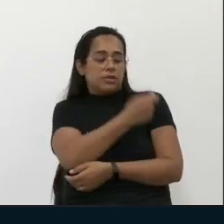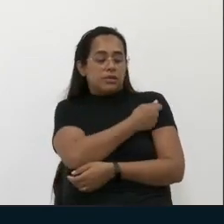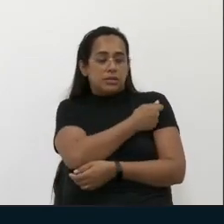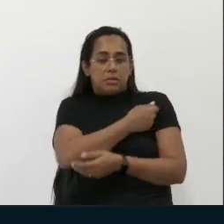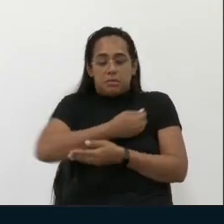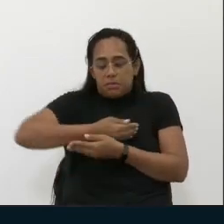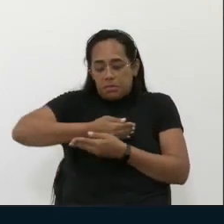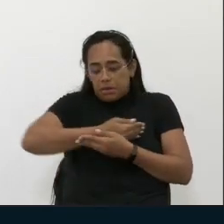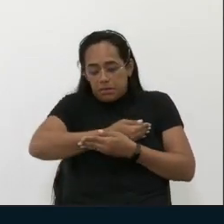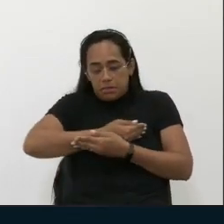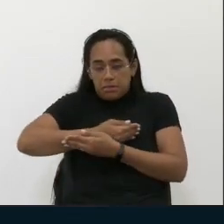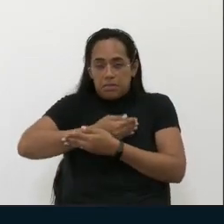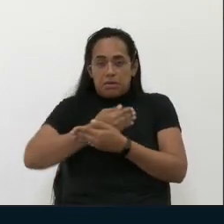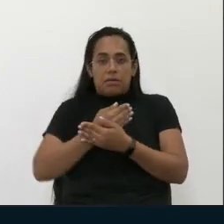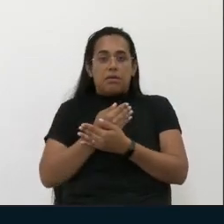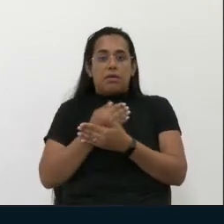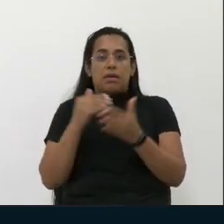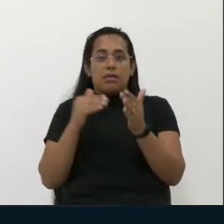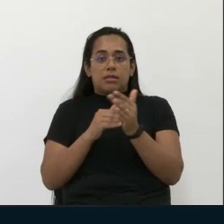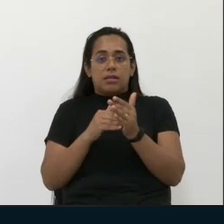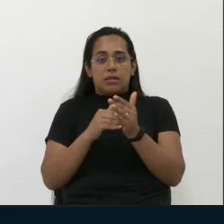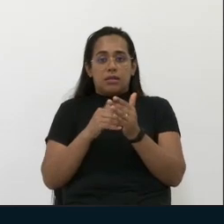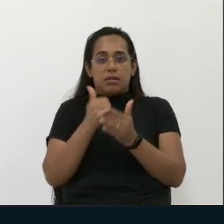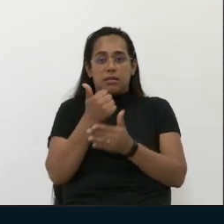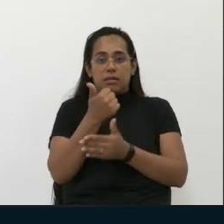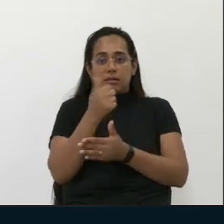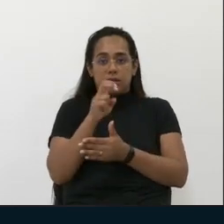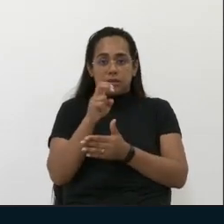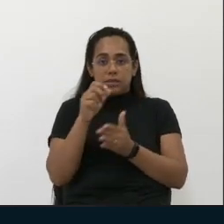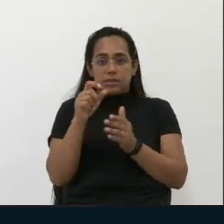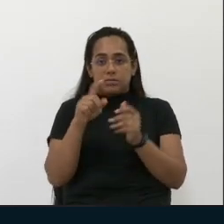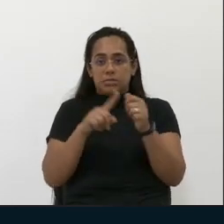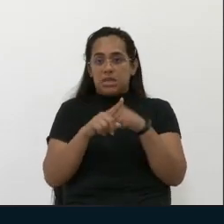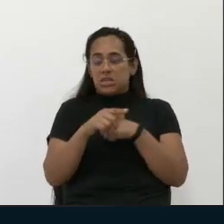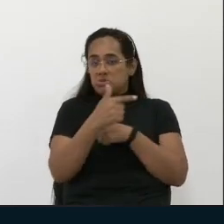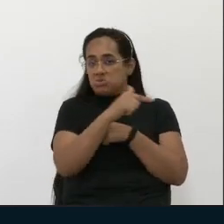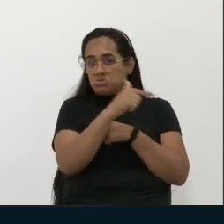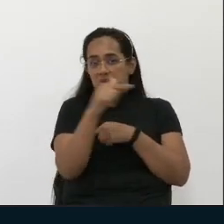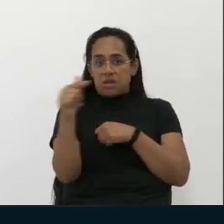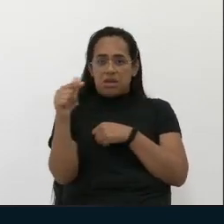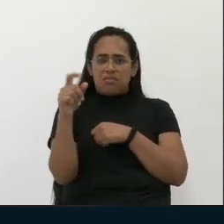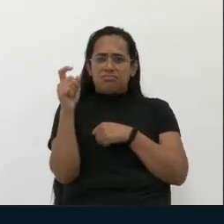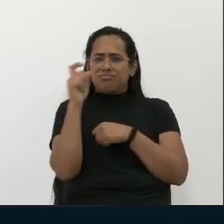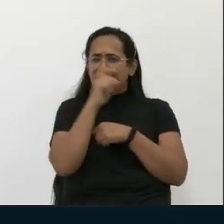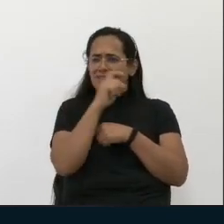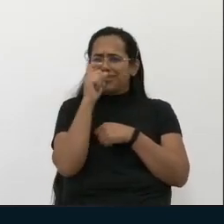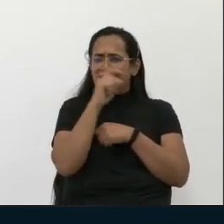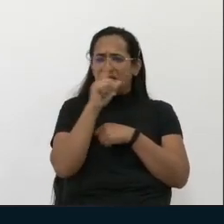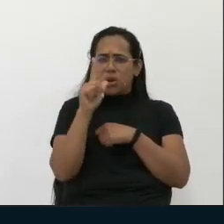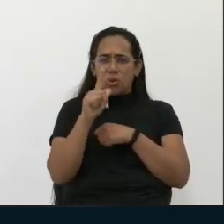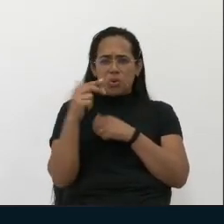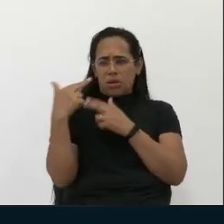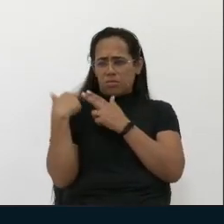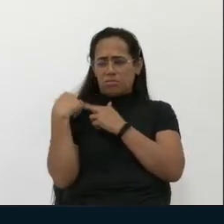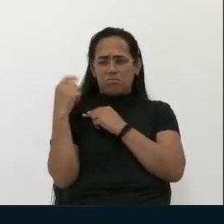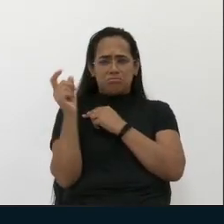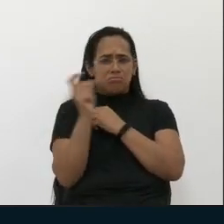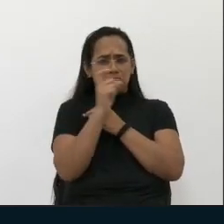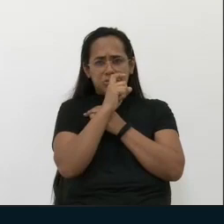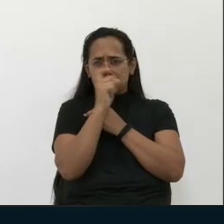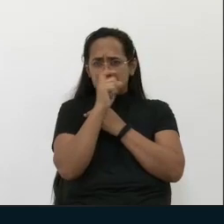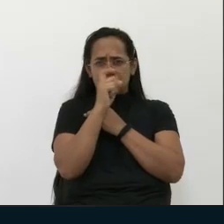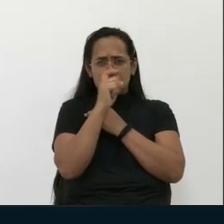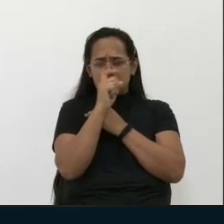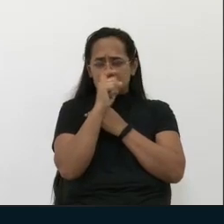meses, dizendo que o culpado é o Lula. Mentira, porque o presidente Lula, no sistema SUS,